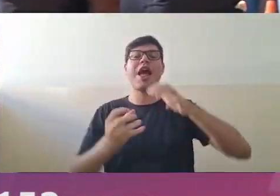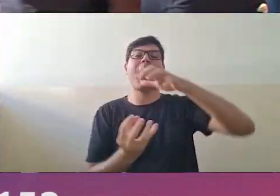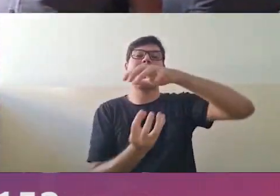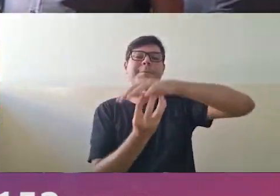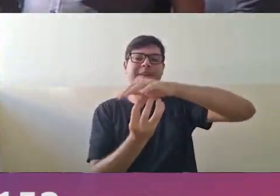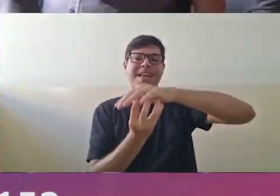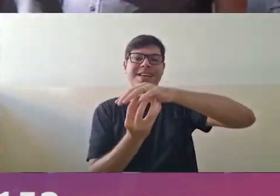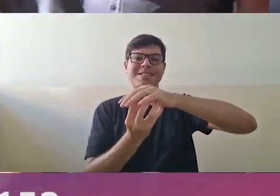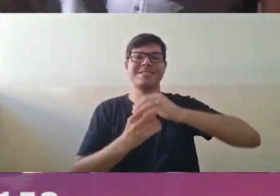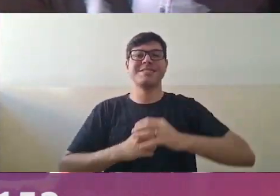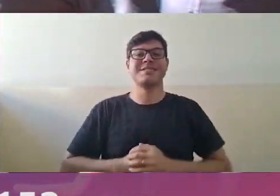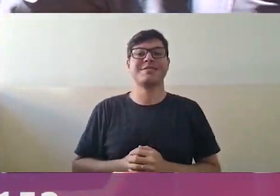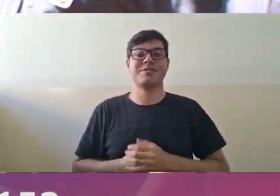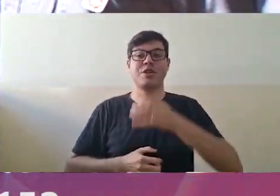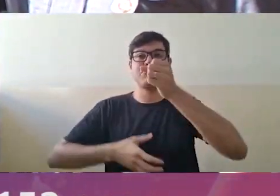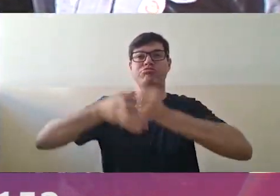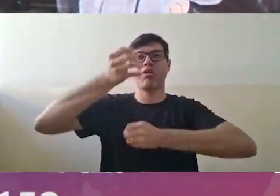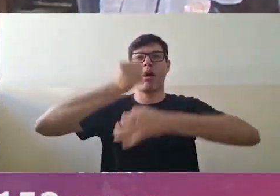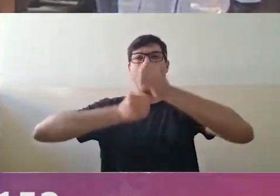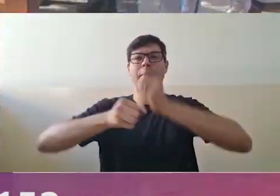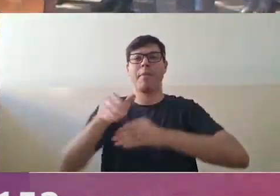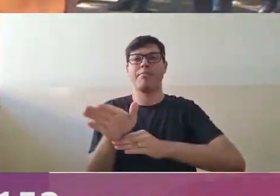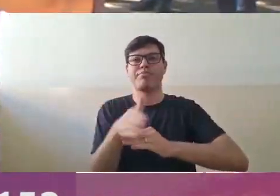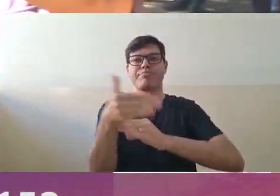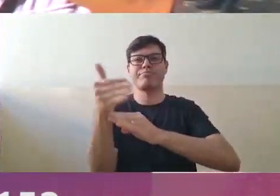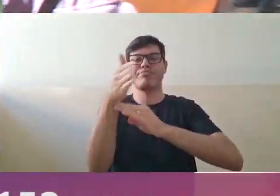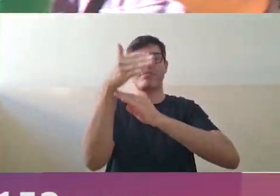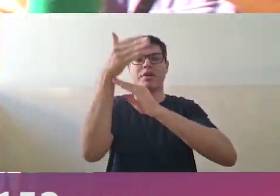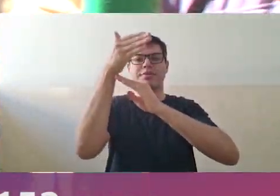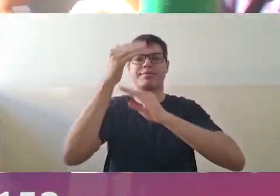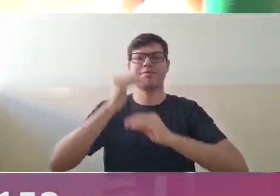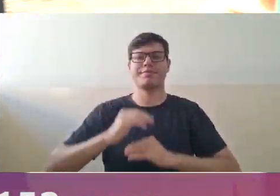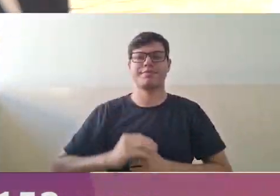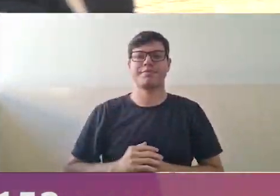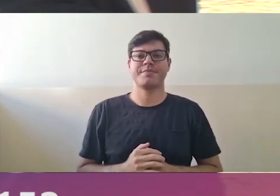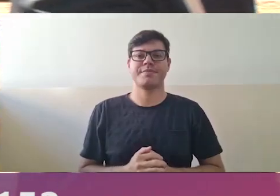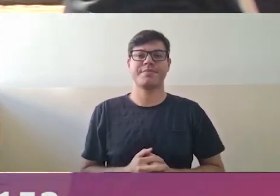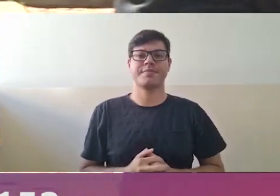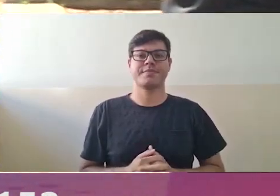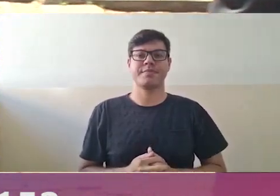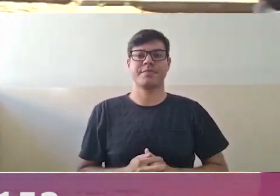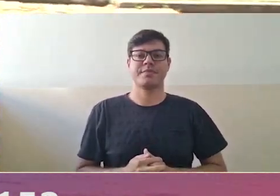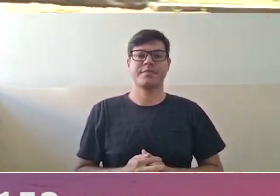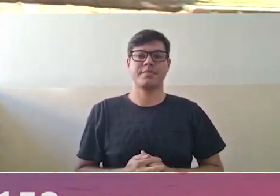ato cívico foi realizado na Praça Barão, com hasteamento das bandeiras,